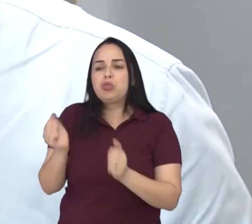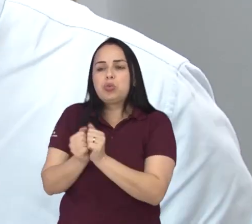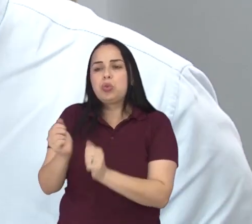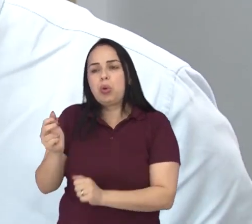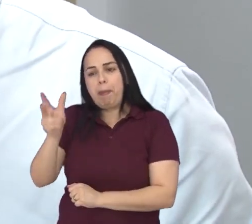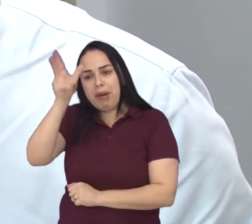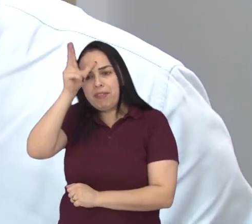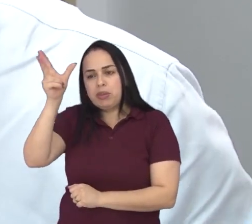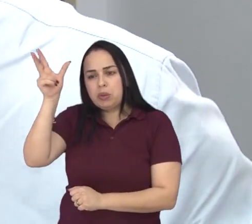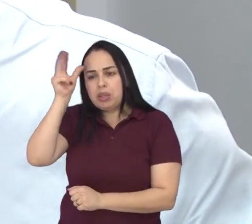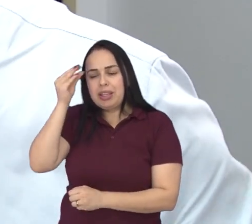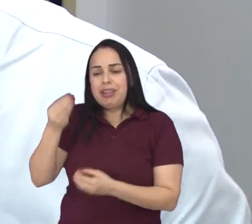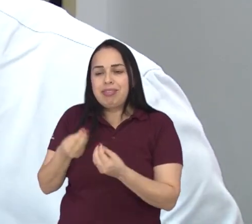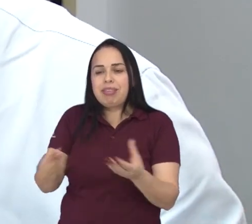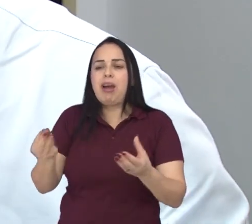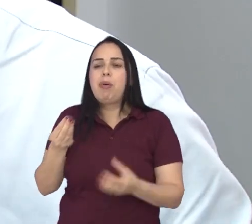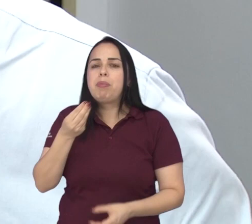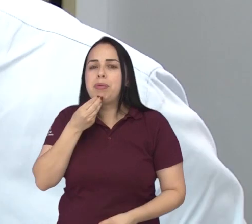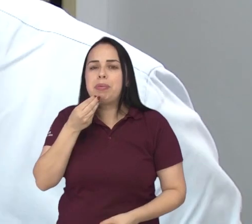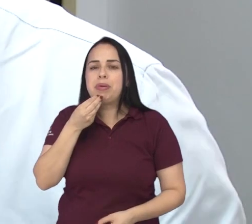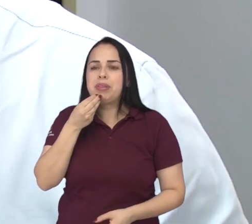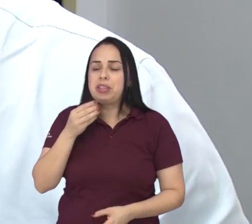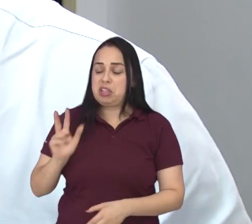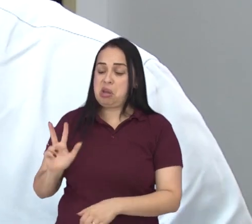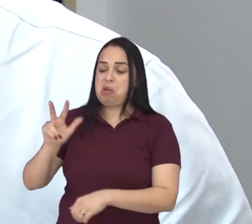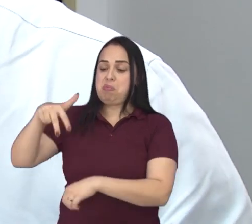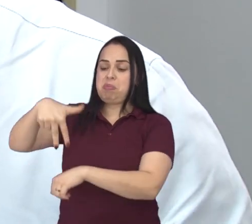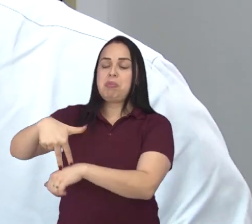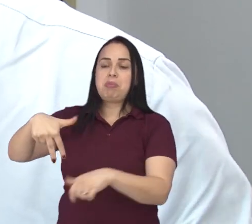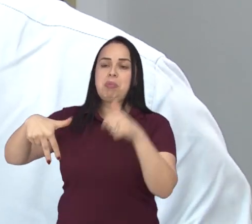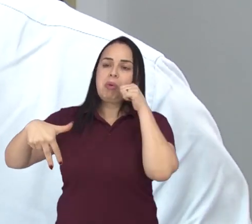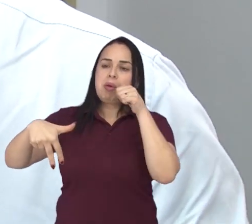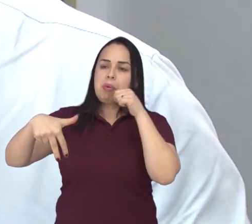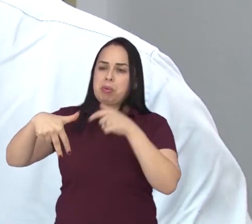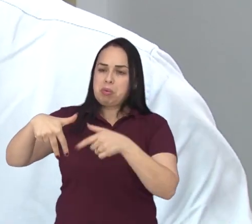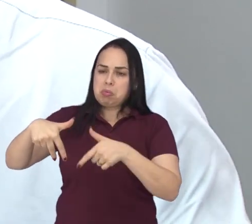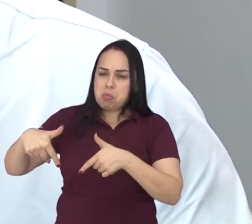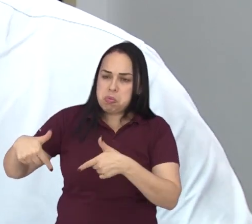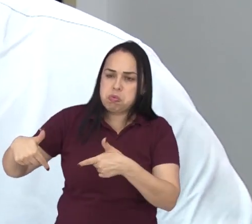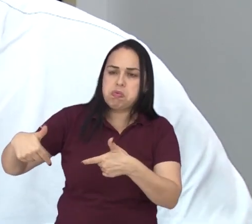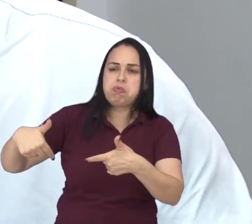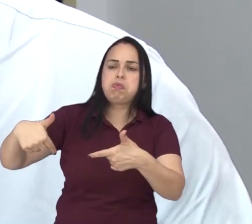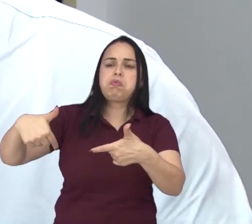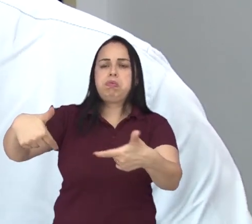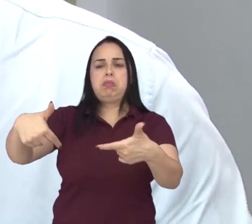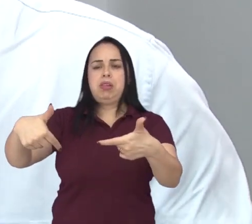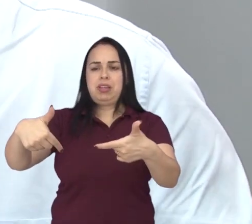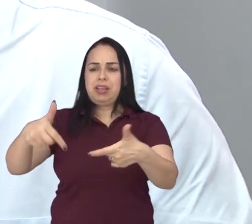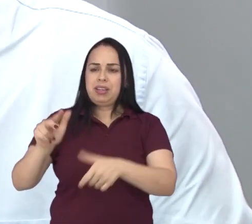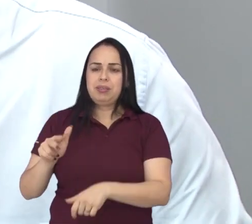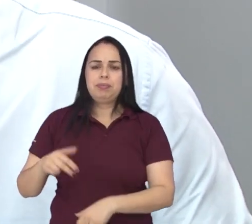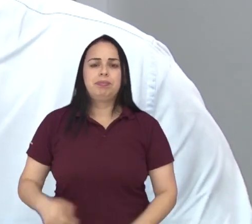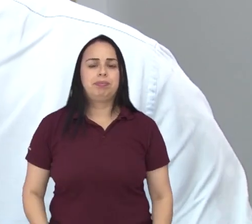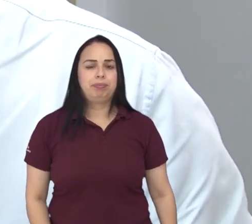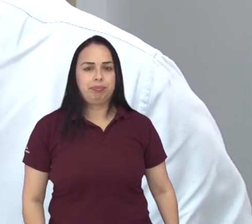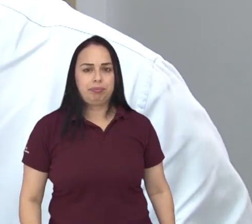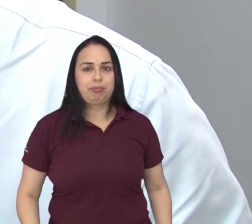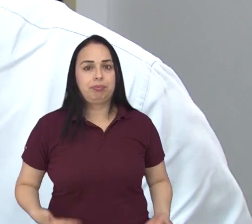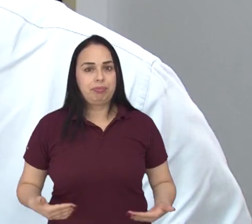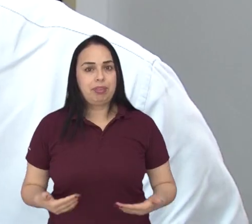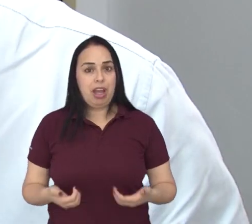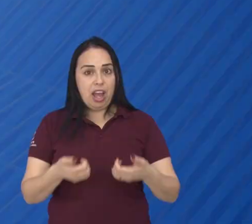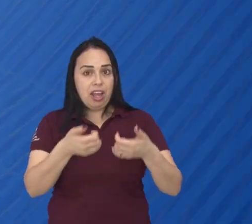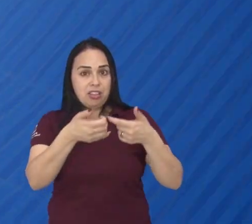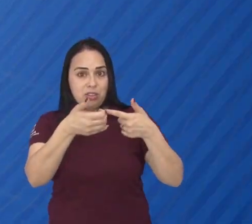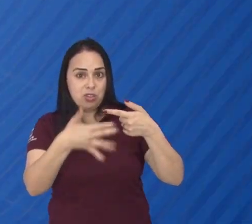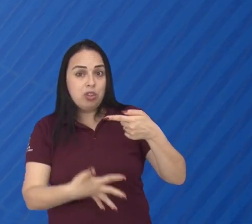propiciar, juntamente ao governo, esses espaços onde o protagonismo feminino cada vez mais avance e ocupe o lugar merecido que